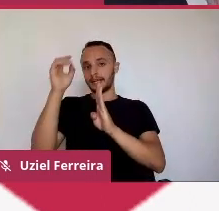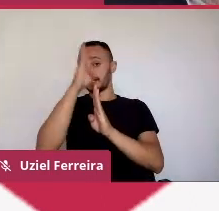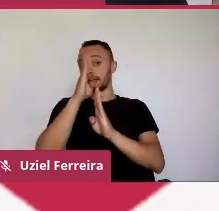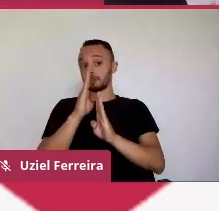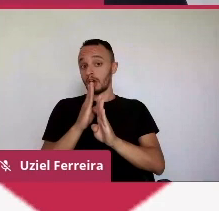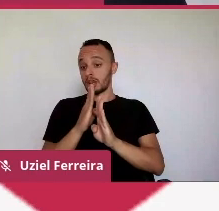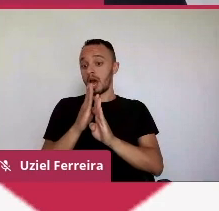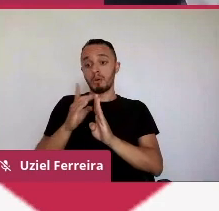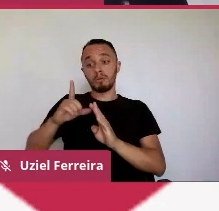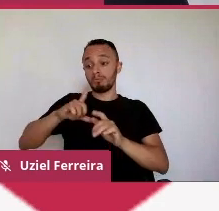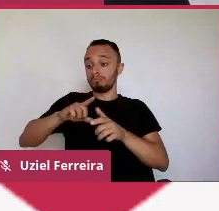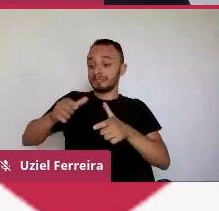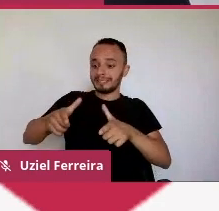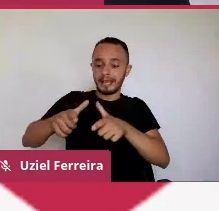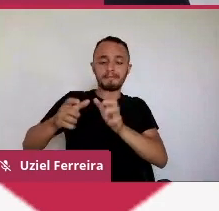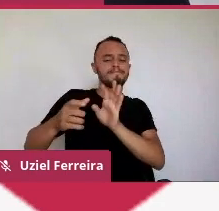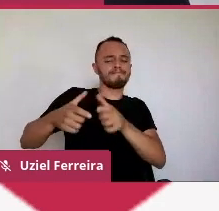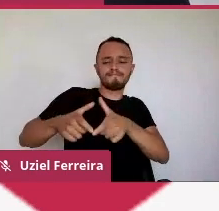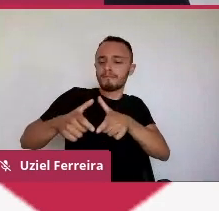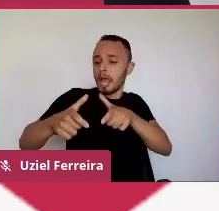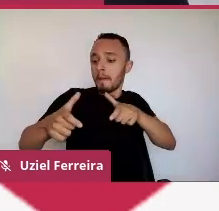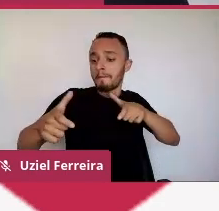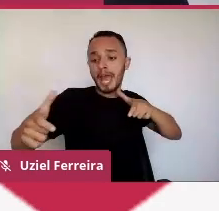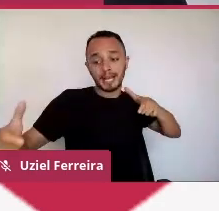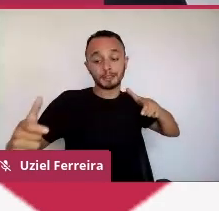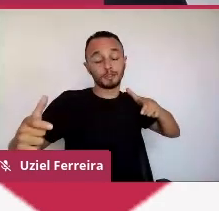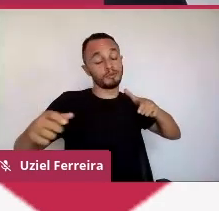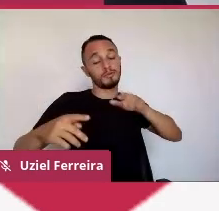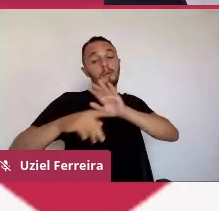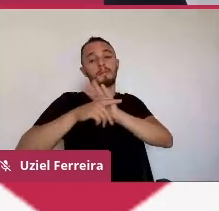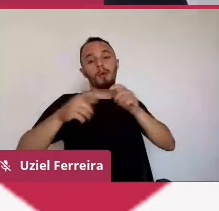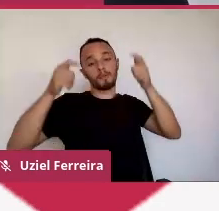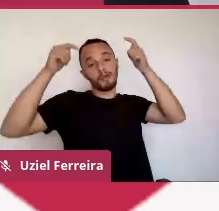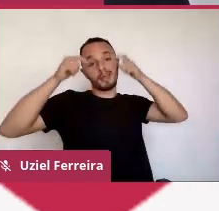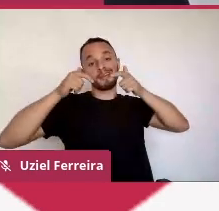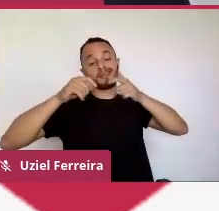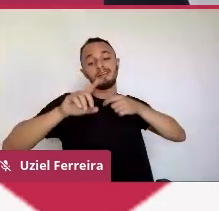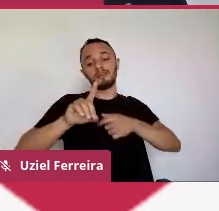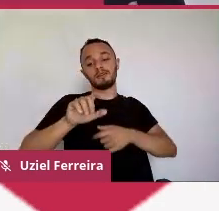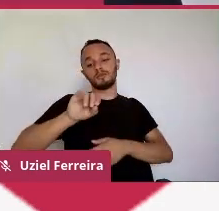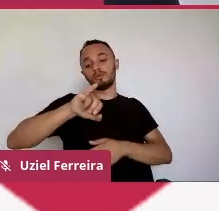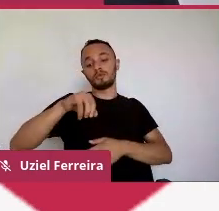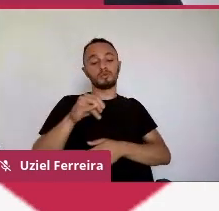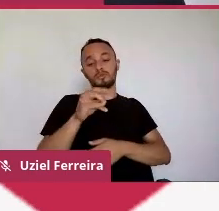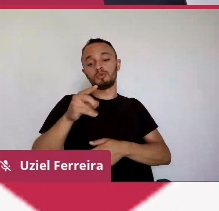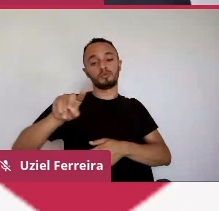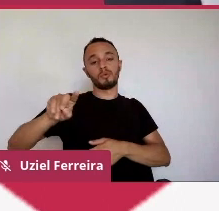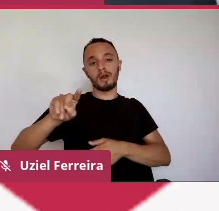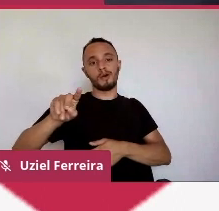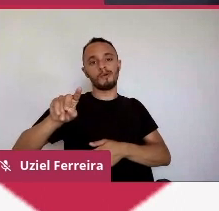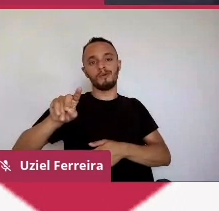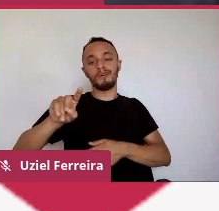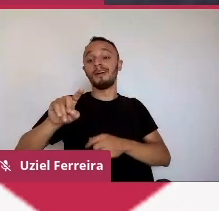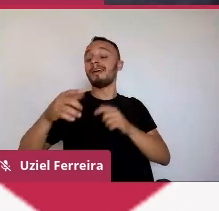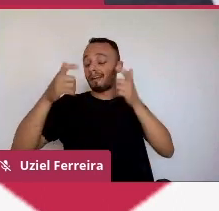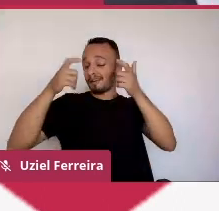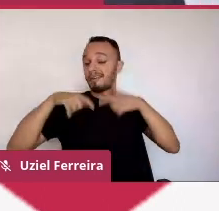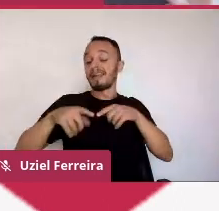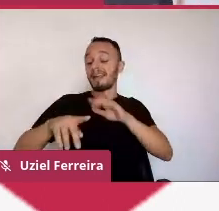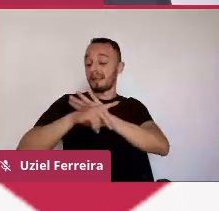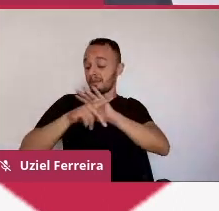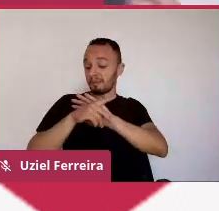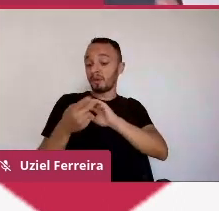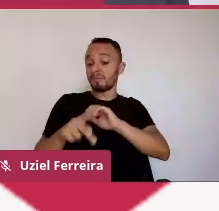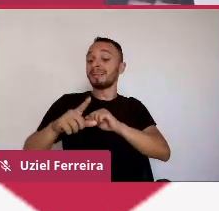que são do acervo que era pessoal do Dom João. Isso é muito interessante porque a